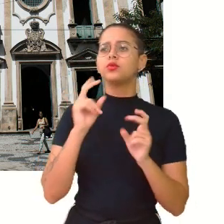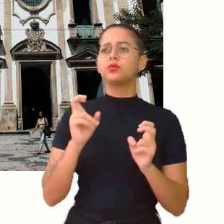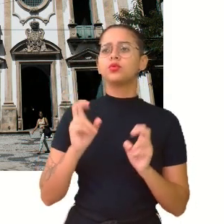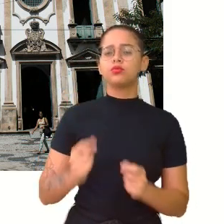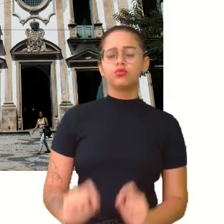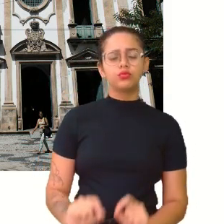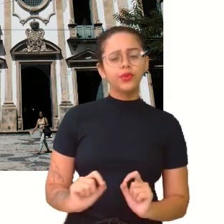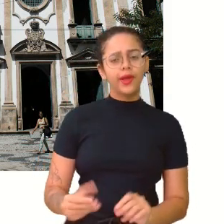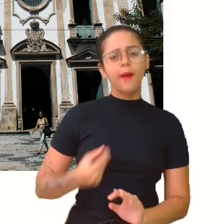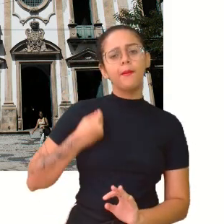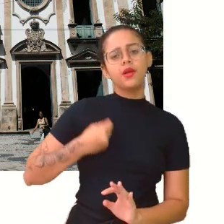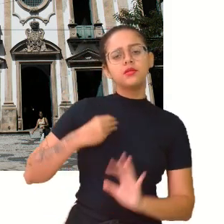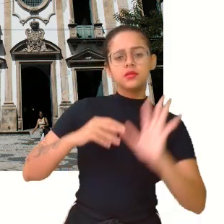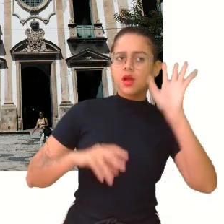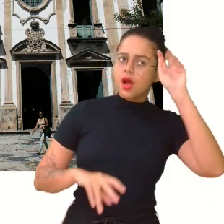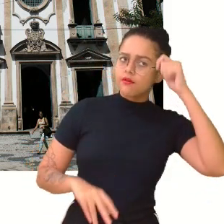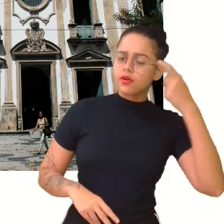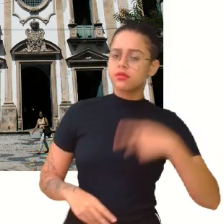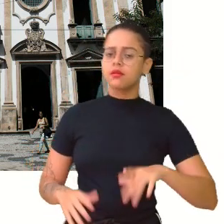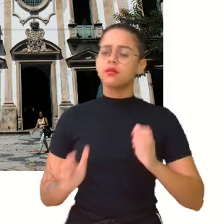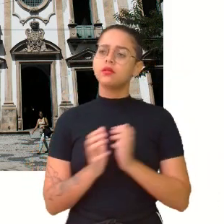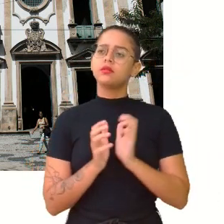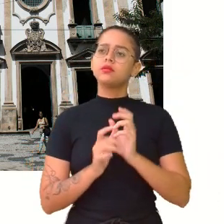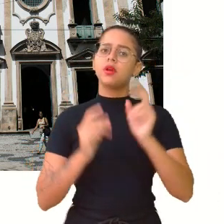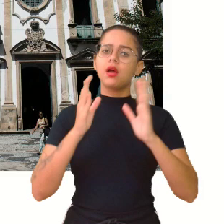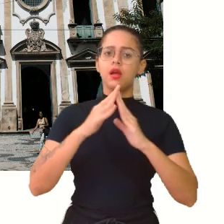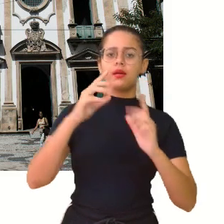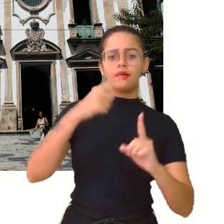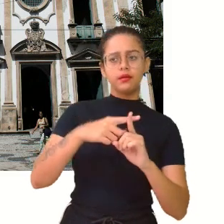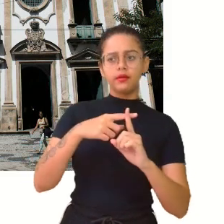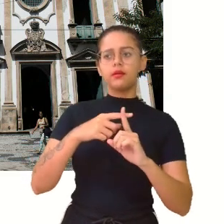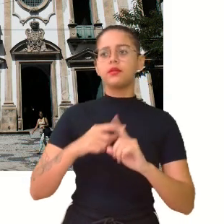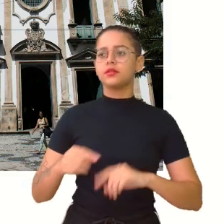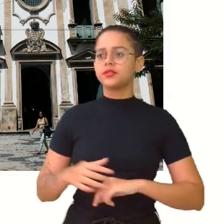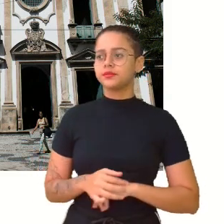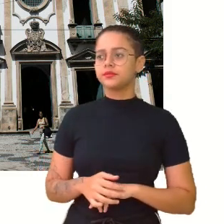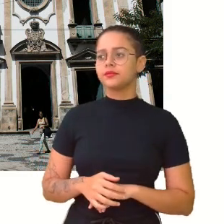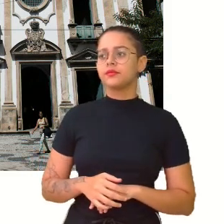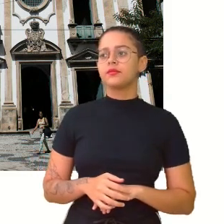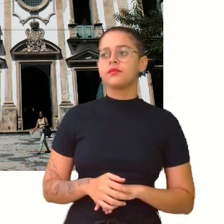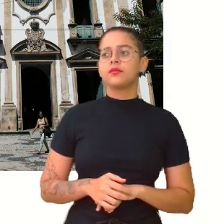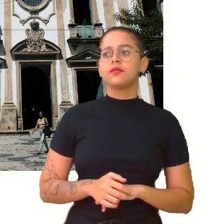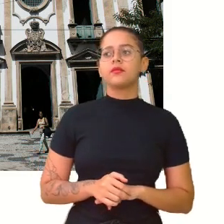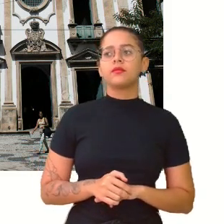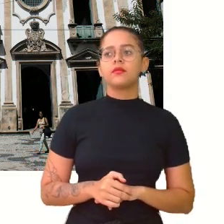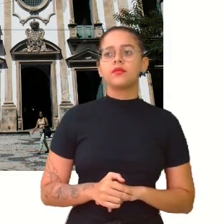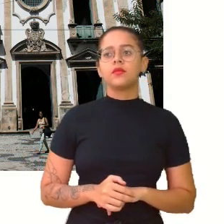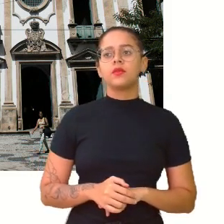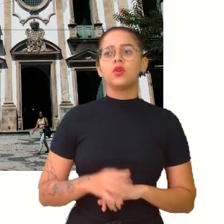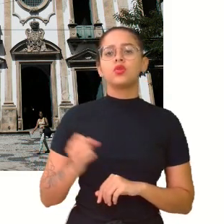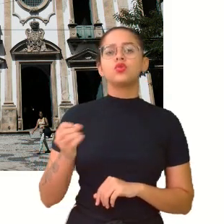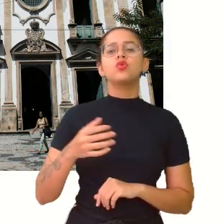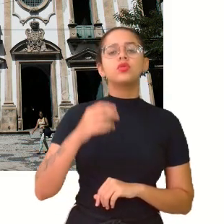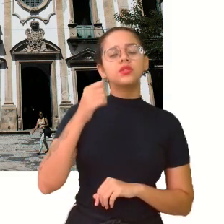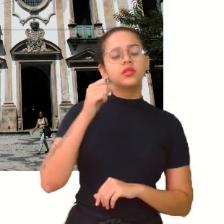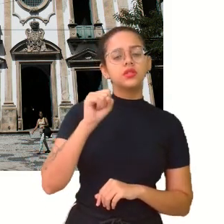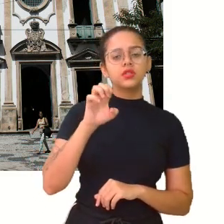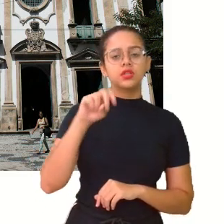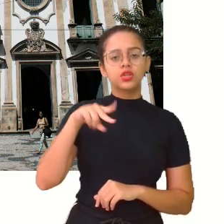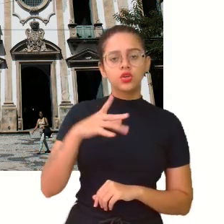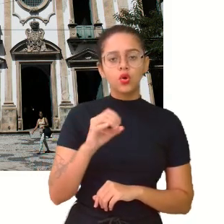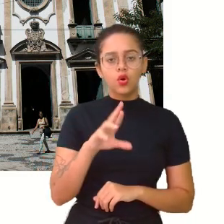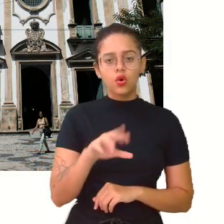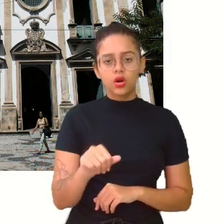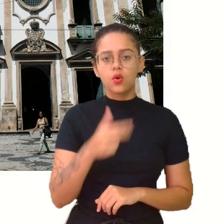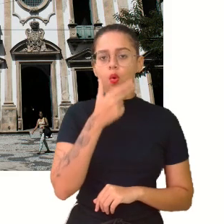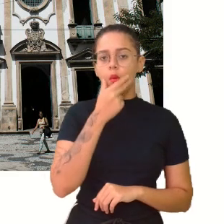no Recife. E aí está essa igreja, né, que é a igreja de Nossa Senhora do Rosário e dos Homens Pretos. E eu expliquei o porquê essa